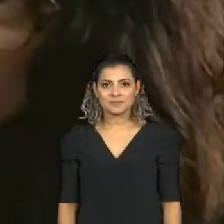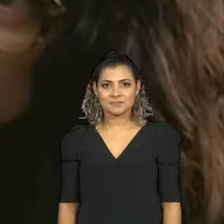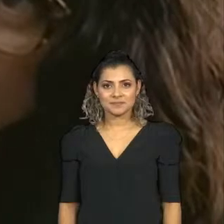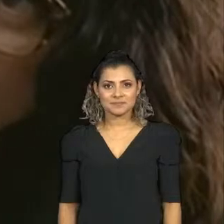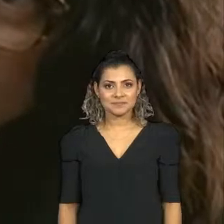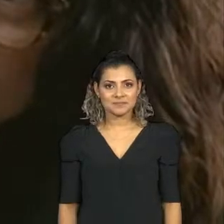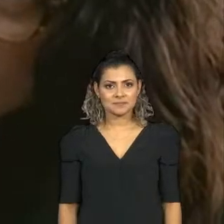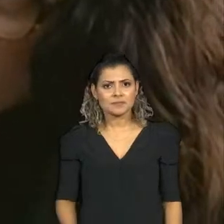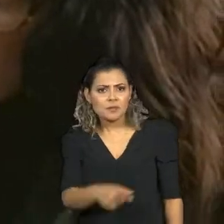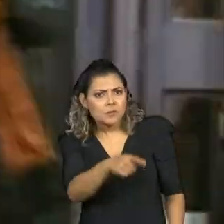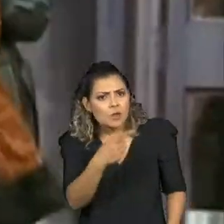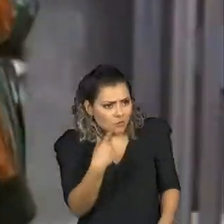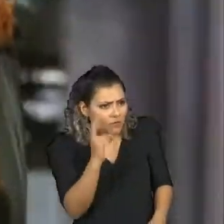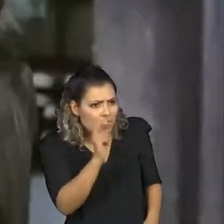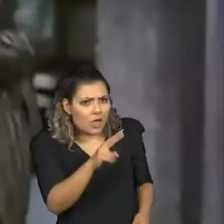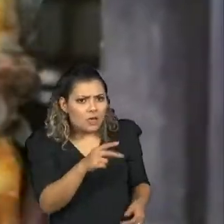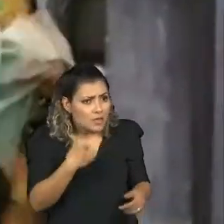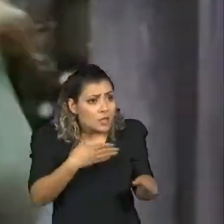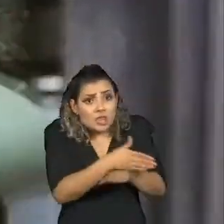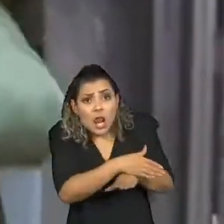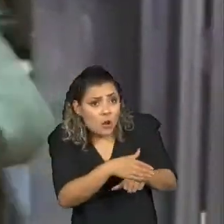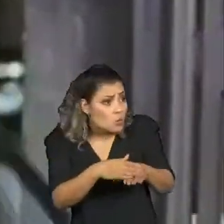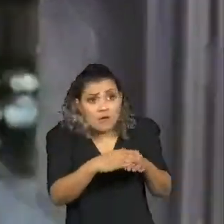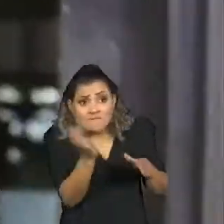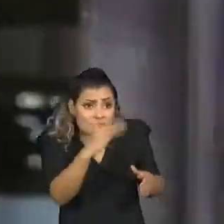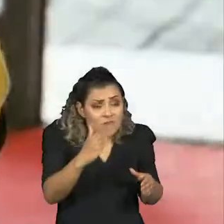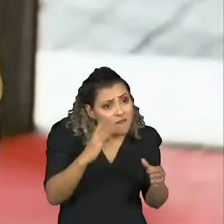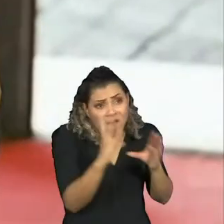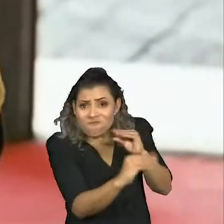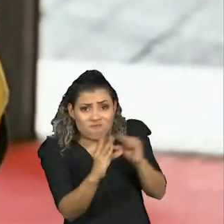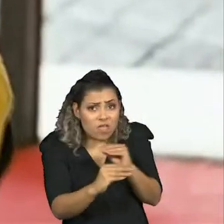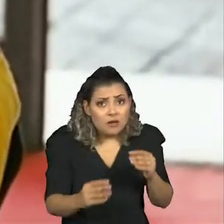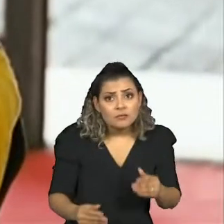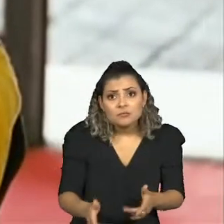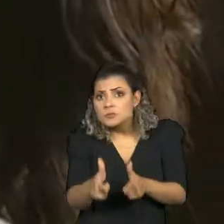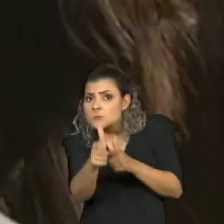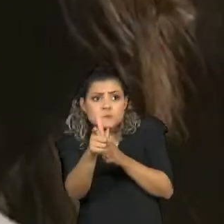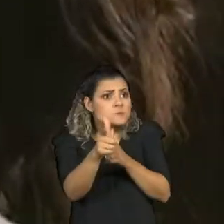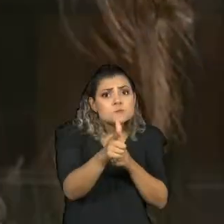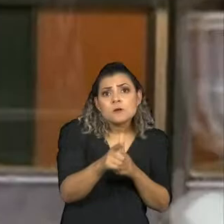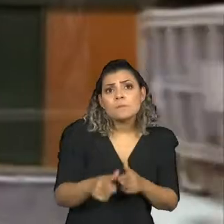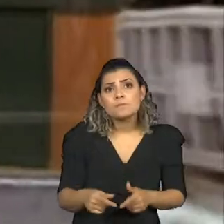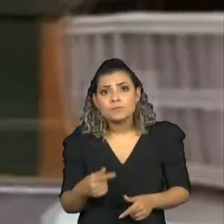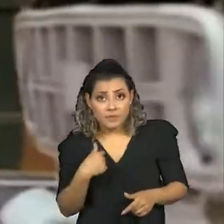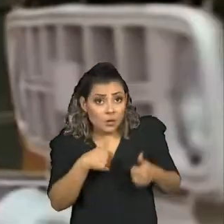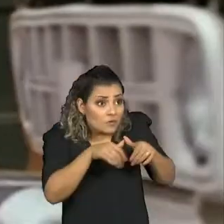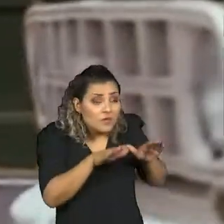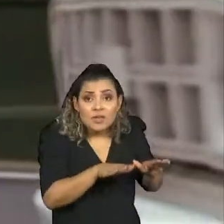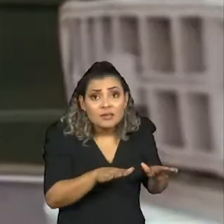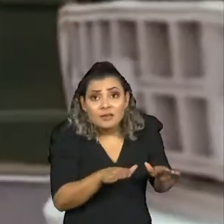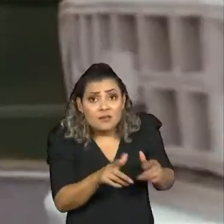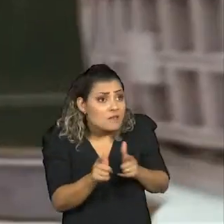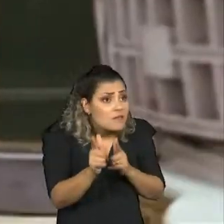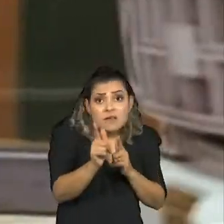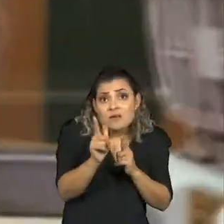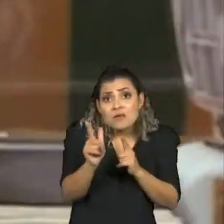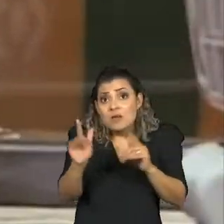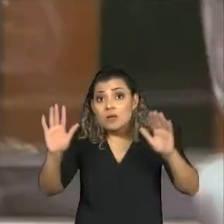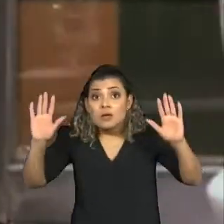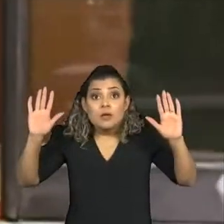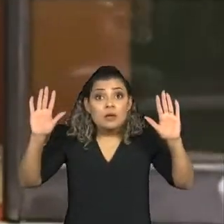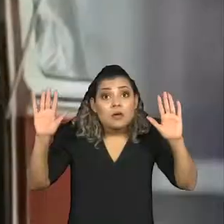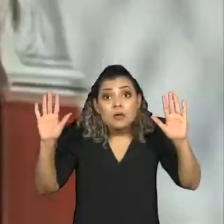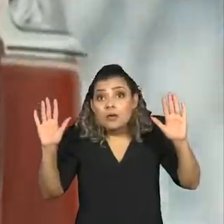Ai, meus irmãos, minha mãe, tudo entraram dentro da Kombi. Roberto! Roberto! Eu fiquei. Põe a cabeça, Manu! Tudo bem,